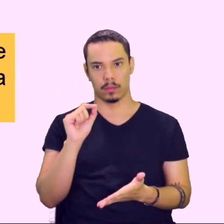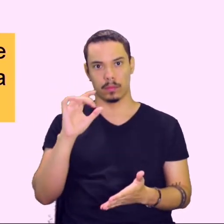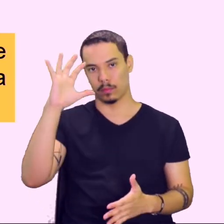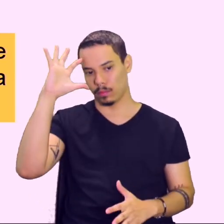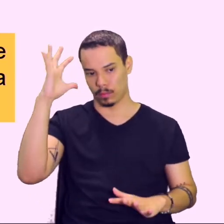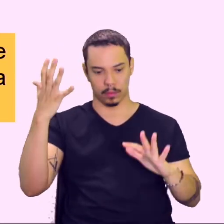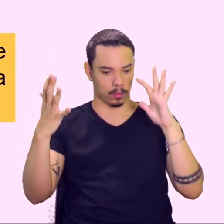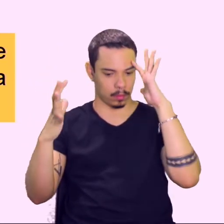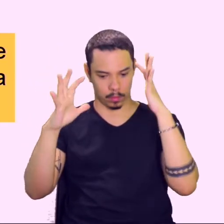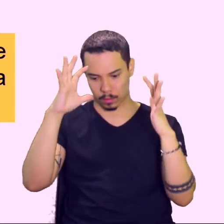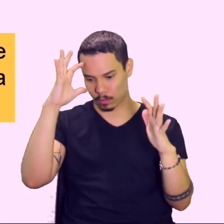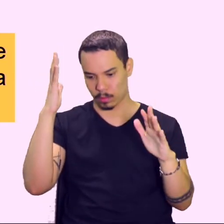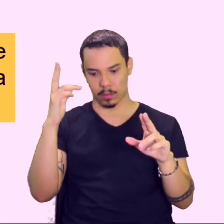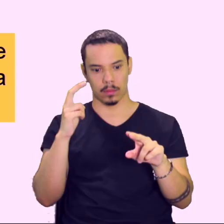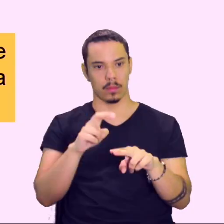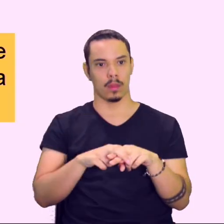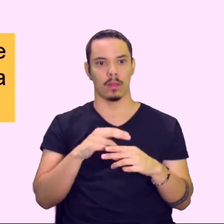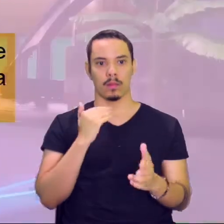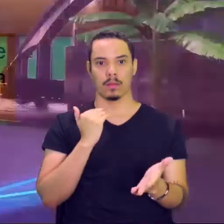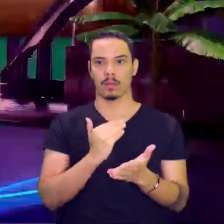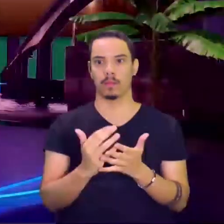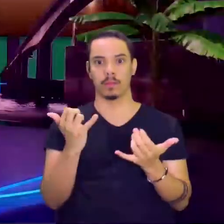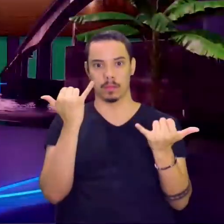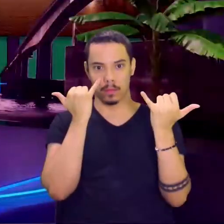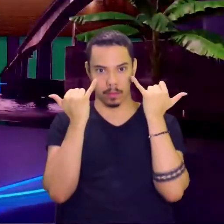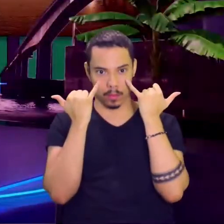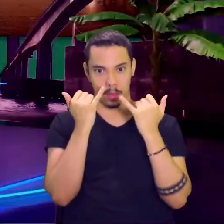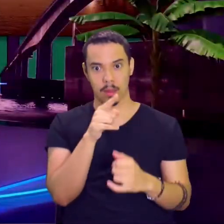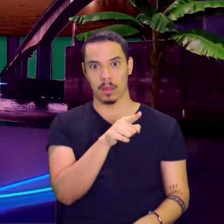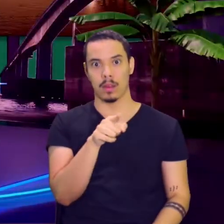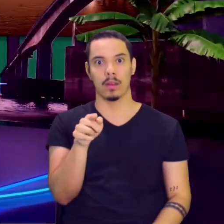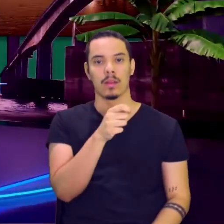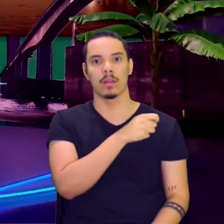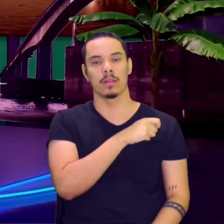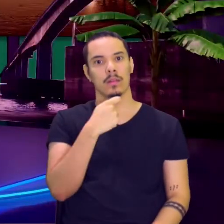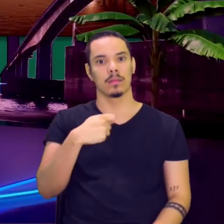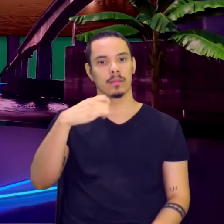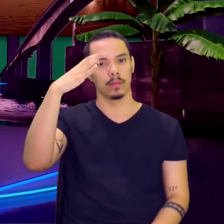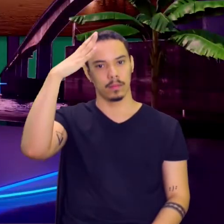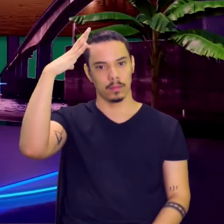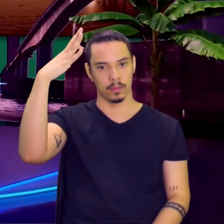partir dessas informações. Isso, aí o nosso querido aluno precisa entender